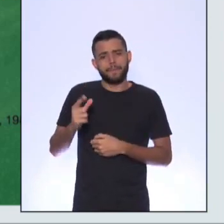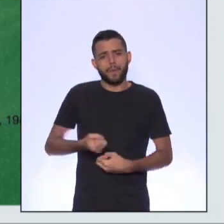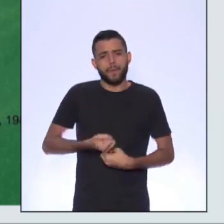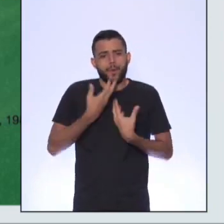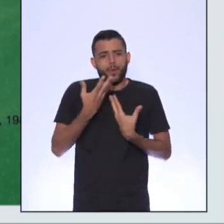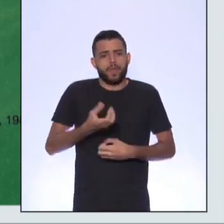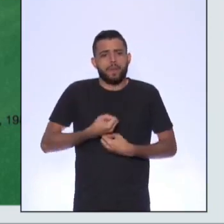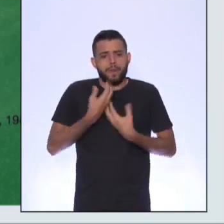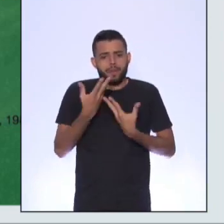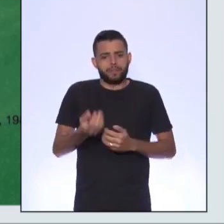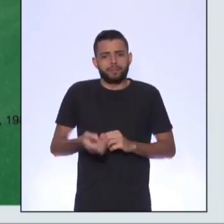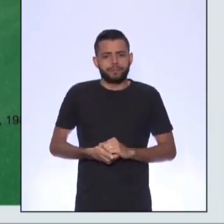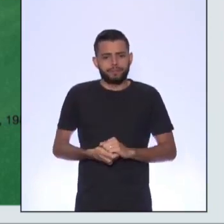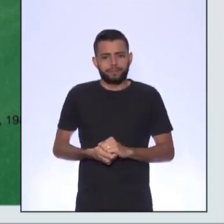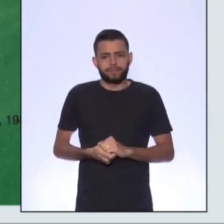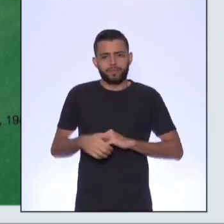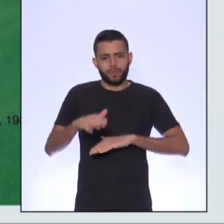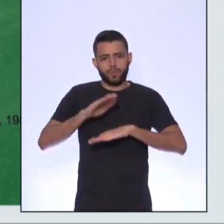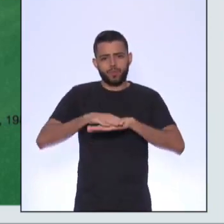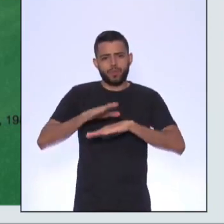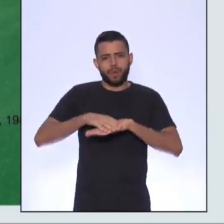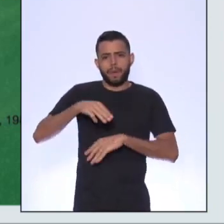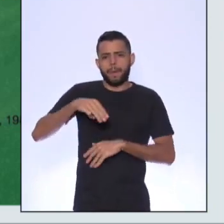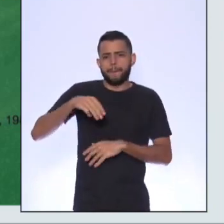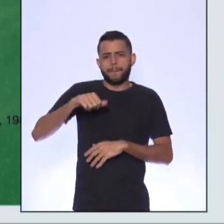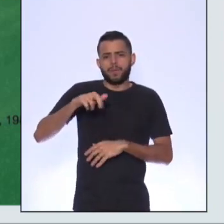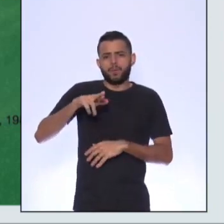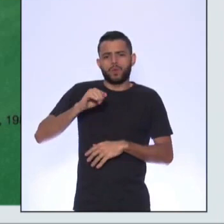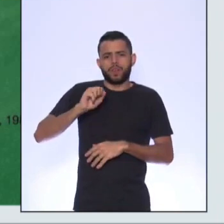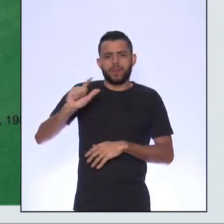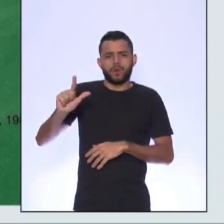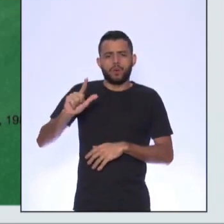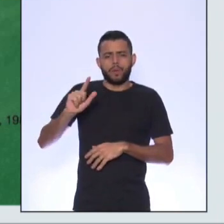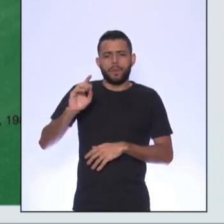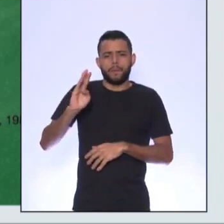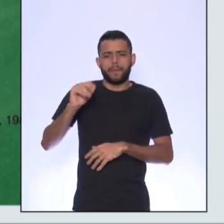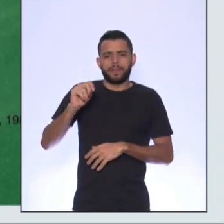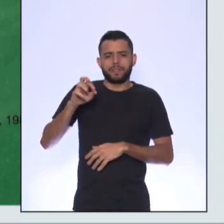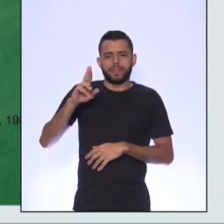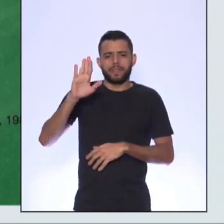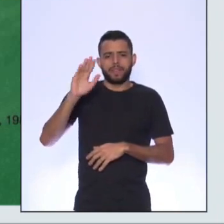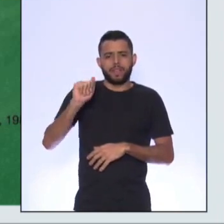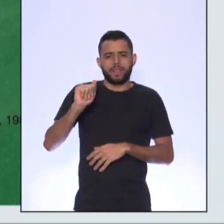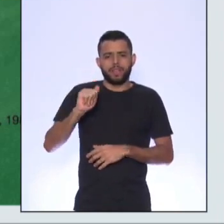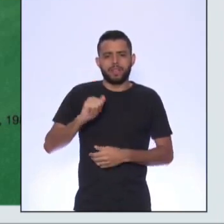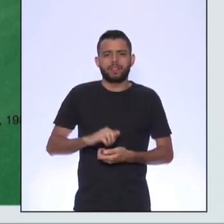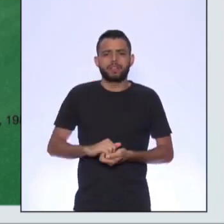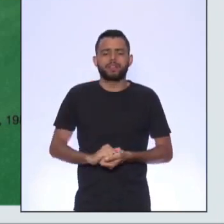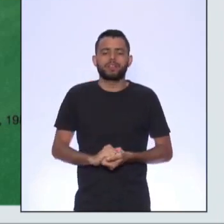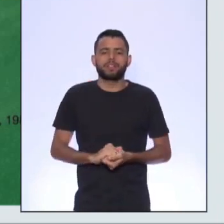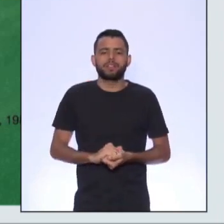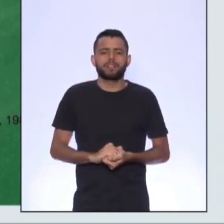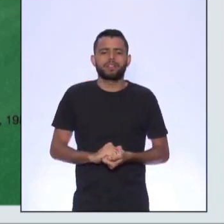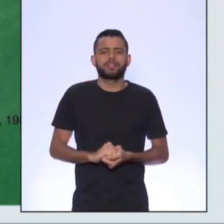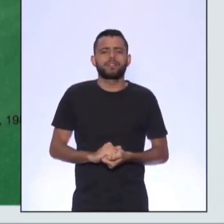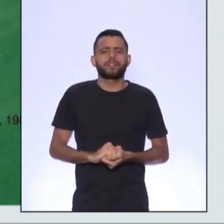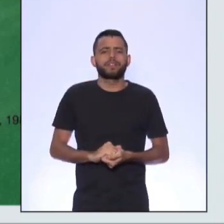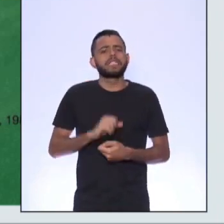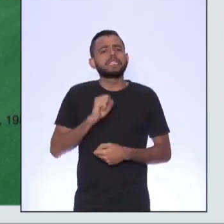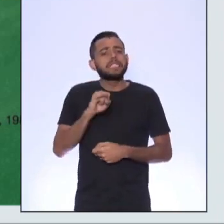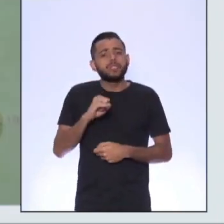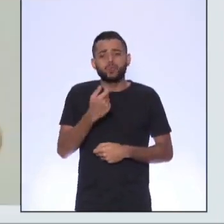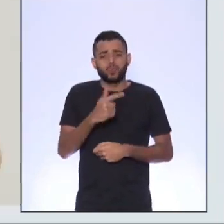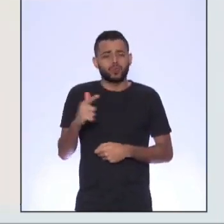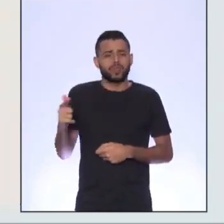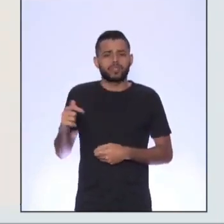jornal. Depois, no autor, Manuel Bandeira, que é um dos maiores poetas da literatura brasileira. Mas e se eu não tivesse nada